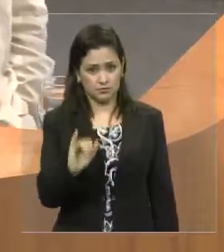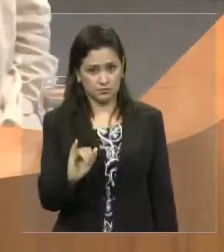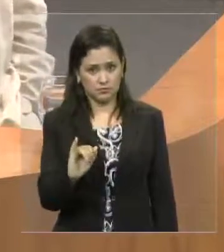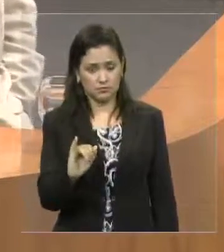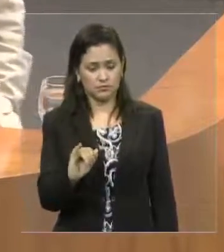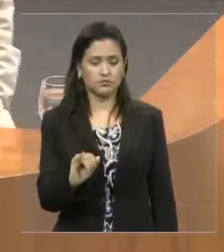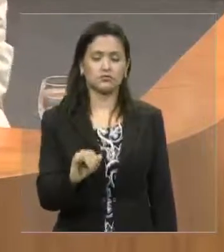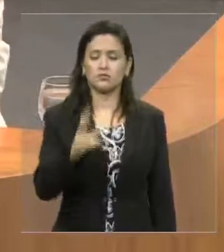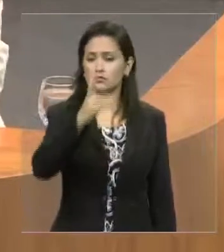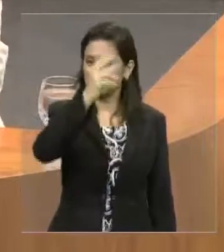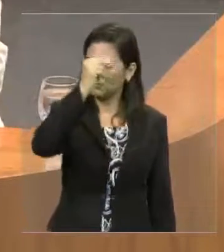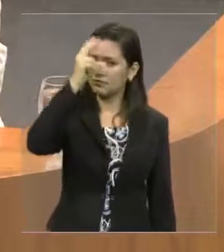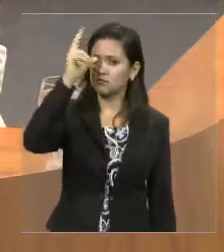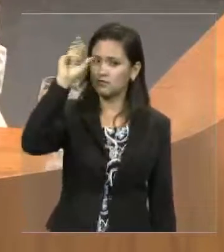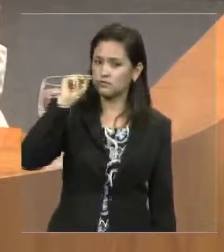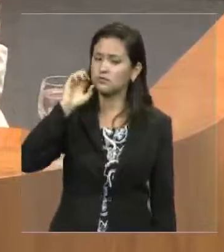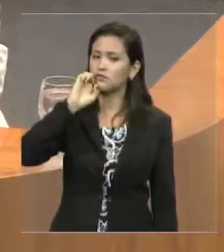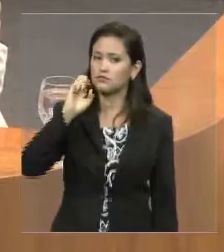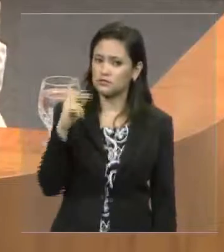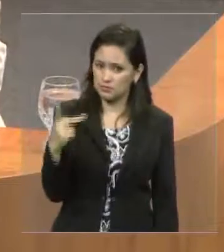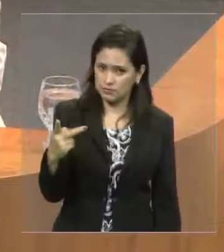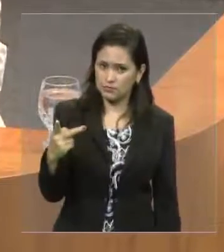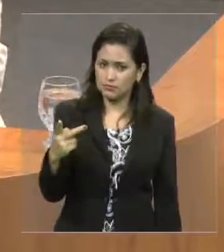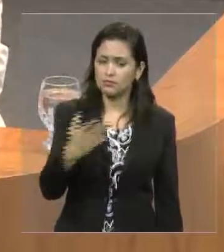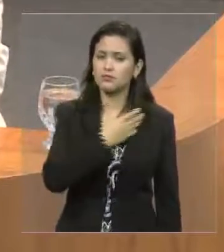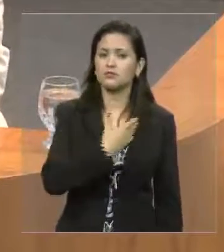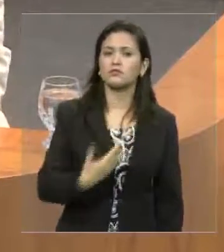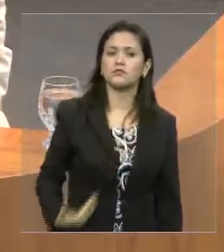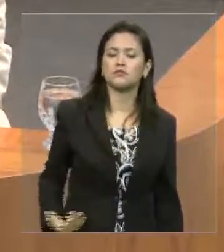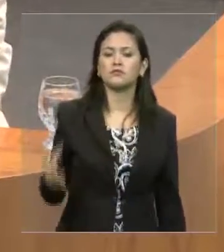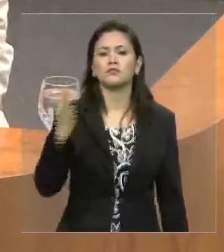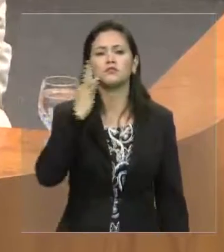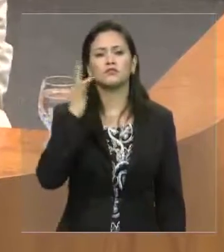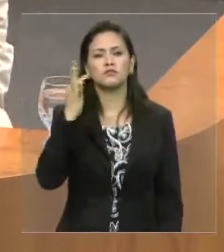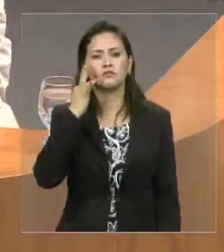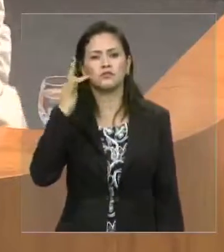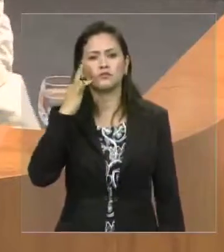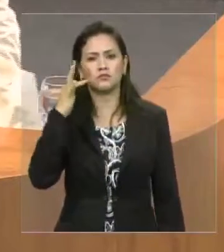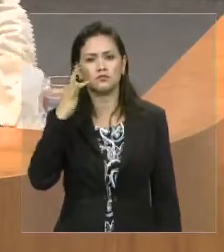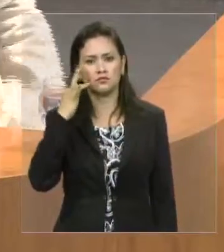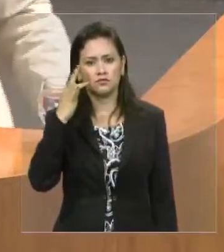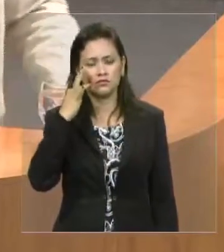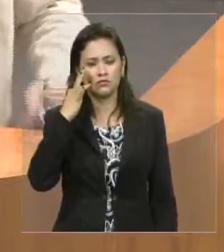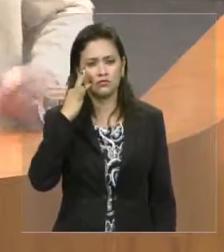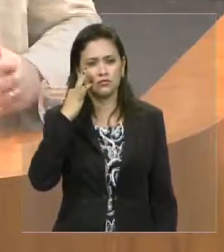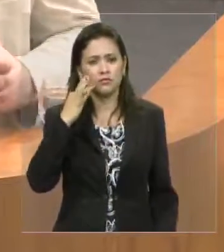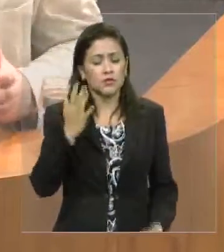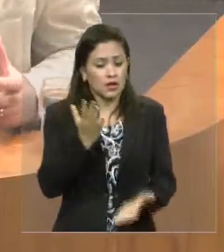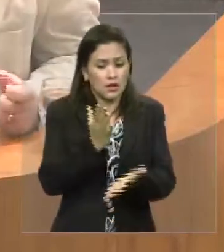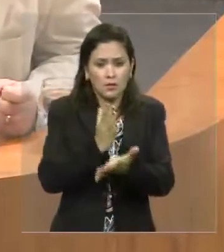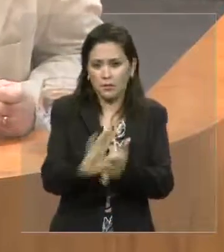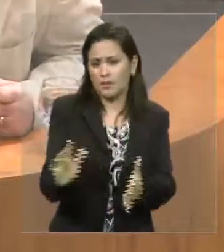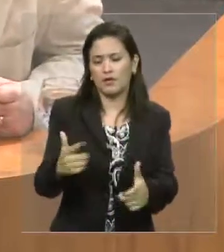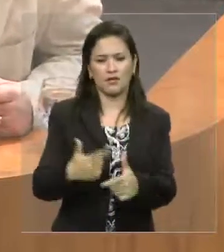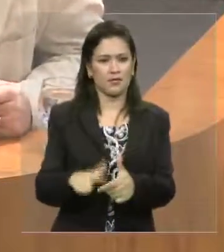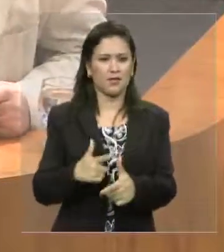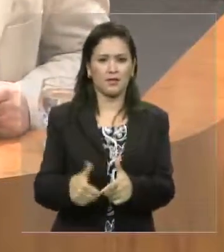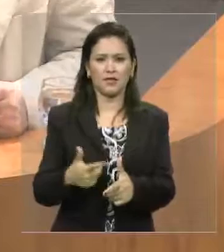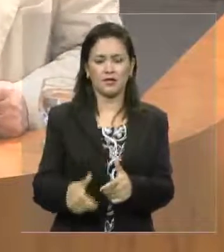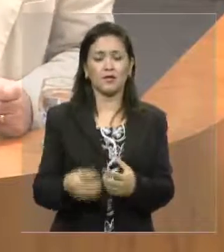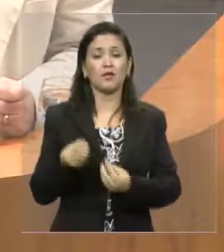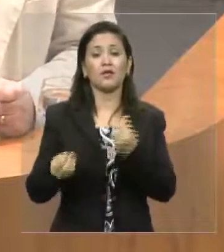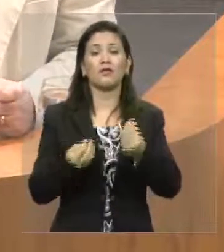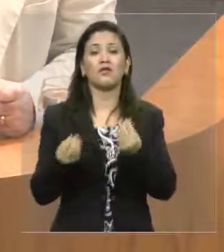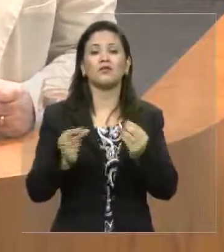o prefeito Edivaldo Holanda Júnior e o governador Flávio Dino resolveram aquele problema de forma simples, deputada